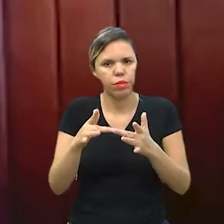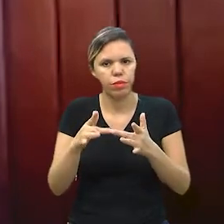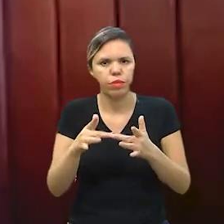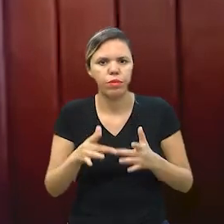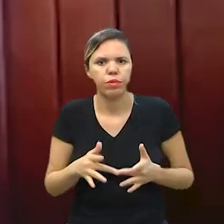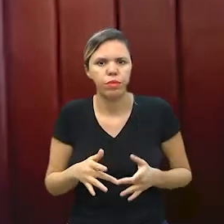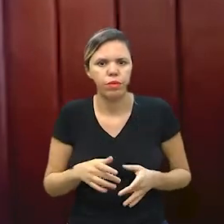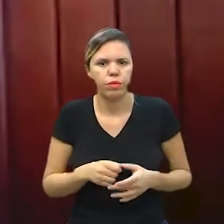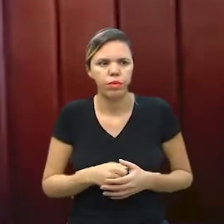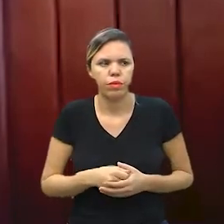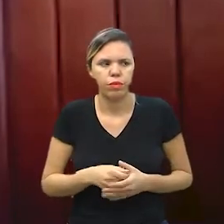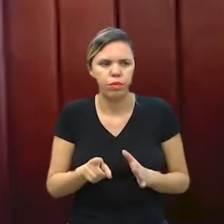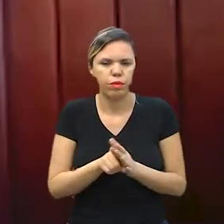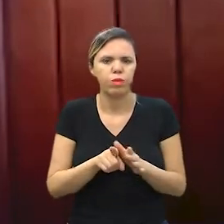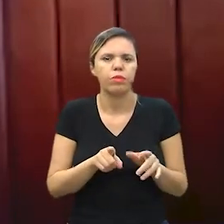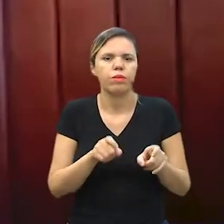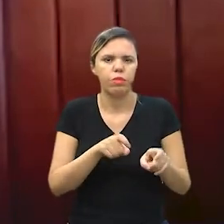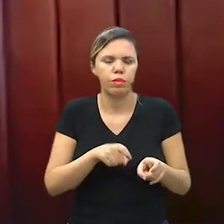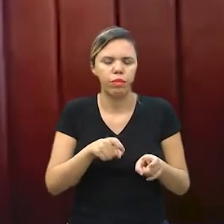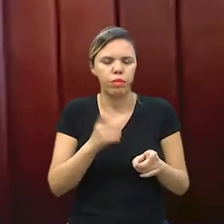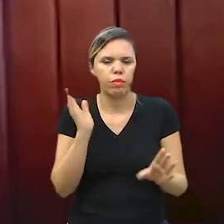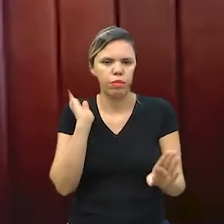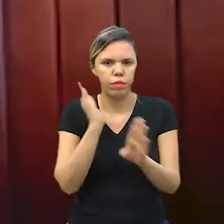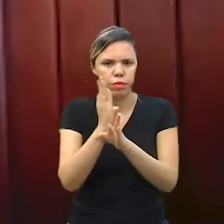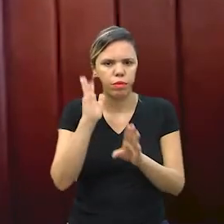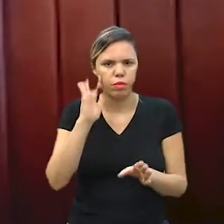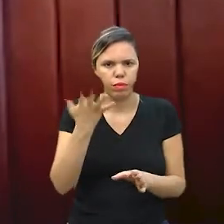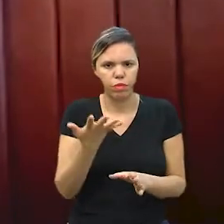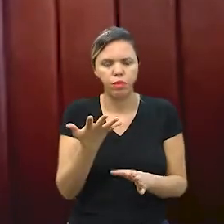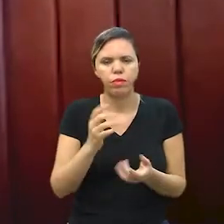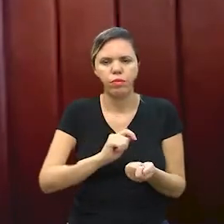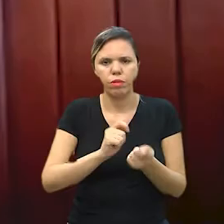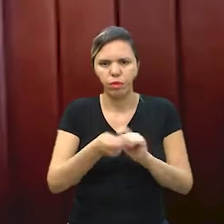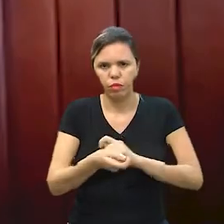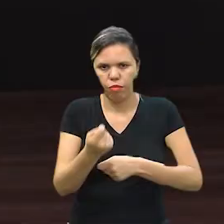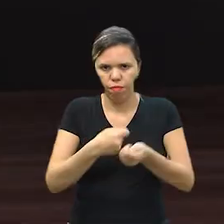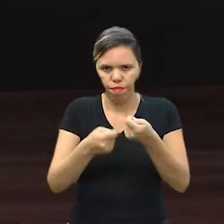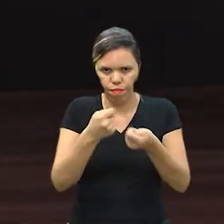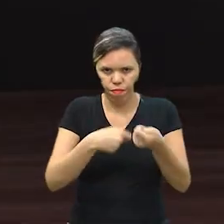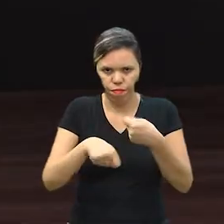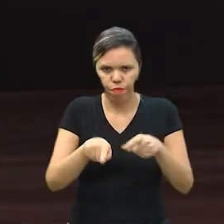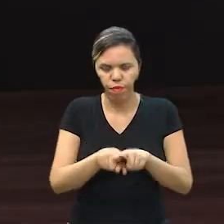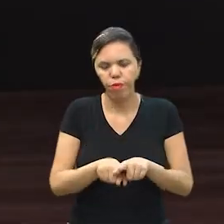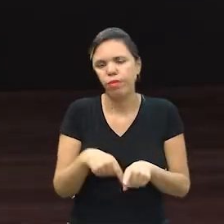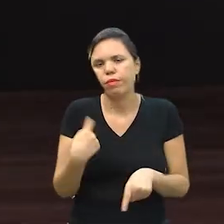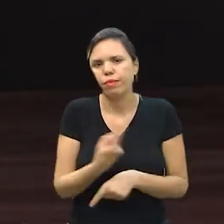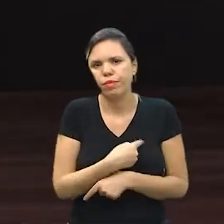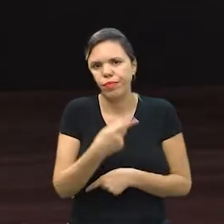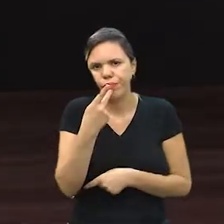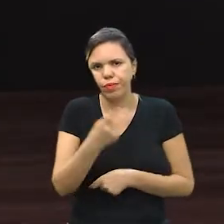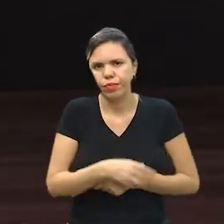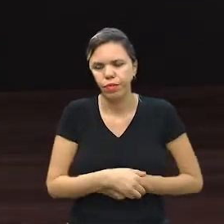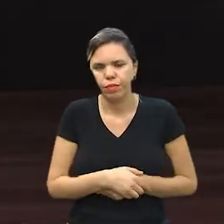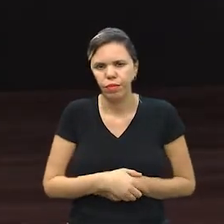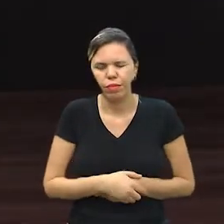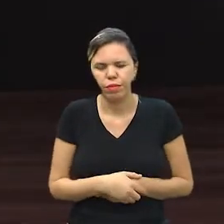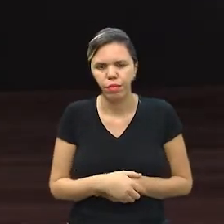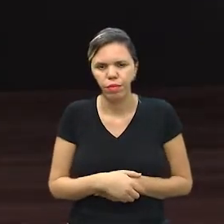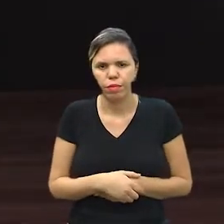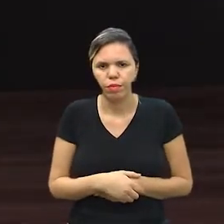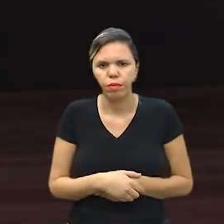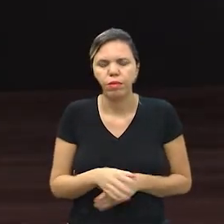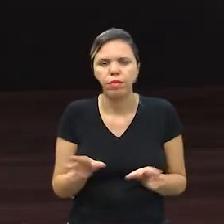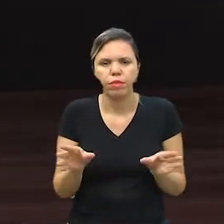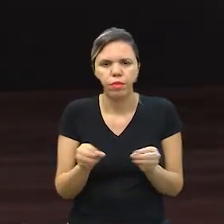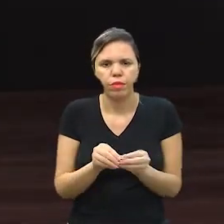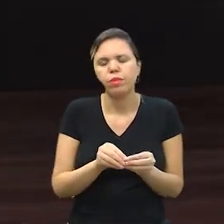do produtor, é que nós encontramos um caminho viável economicamente também. Quando a gente fala em